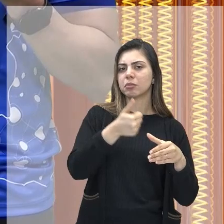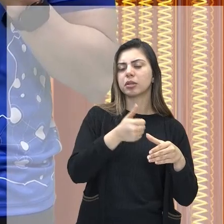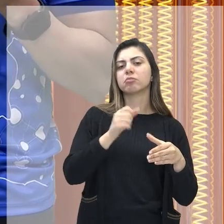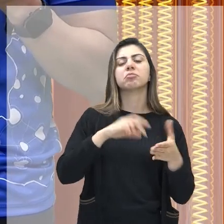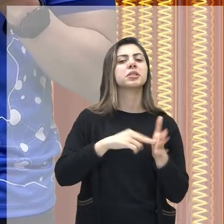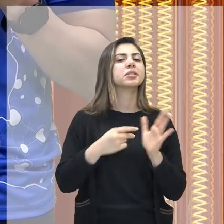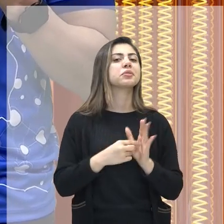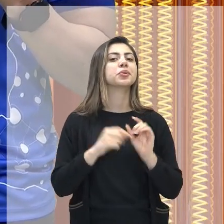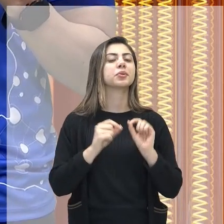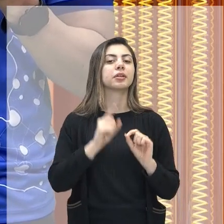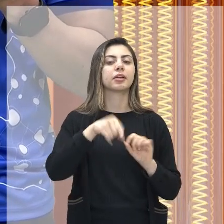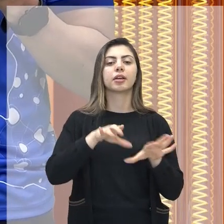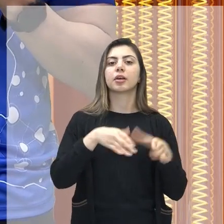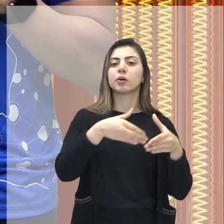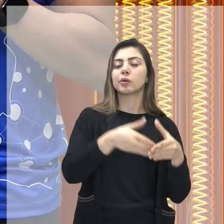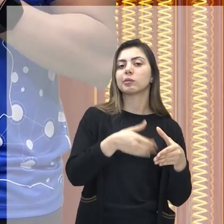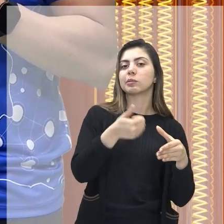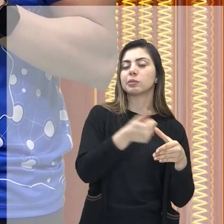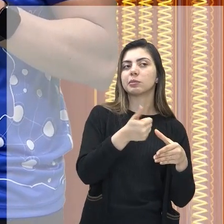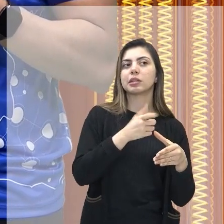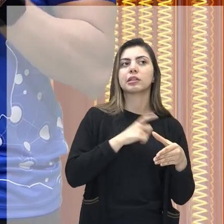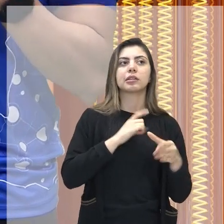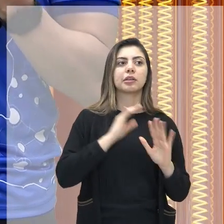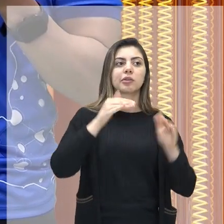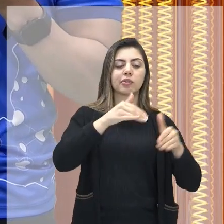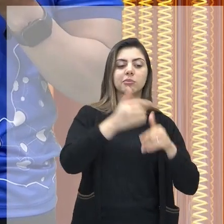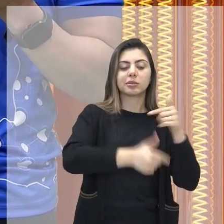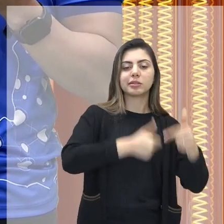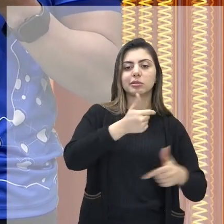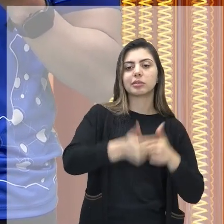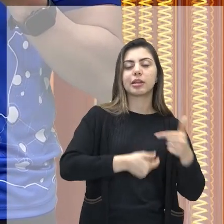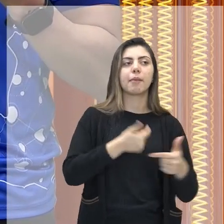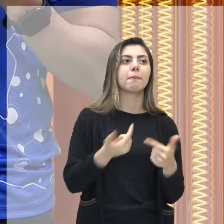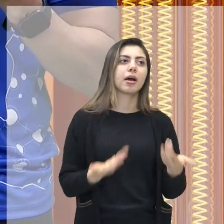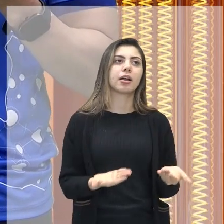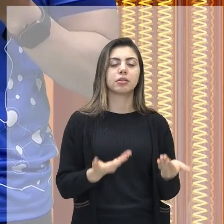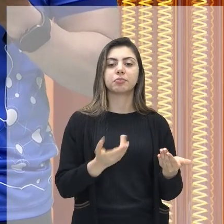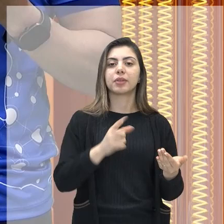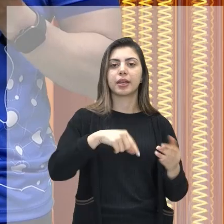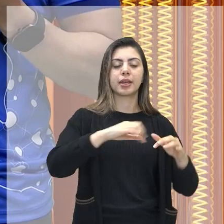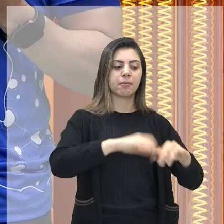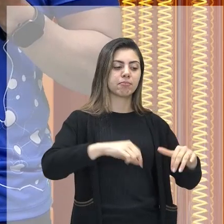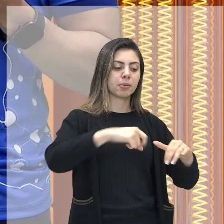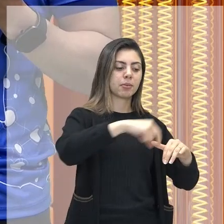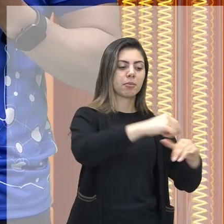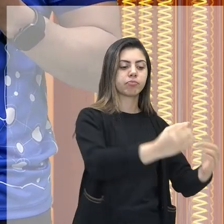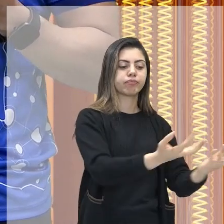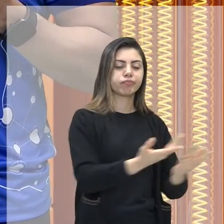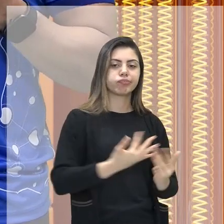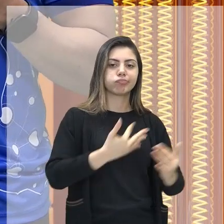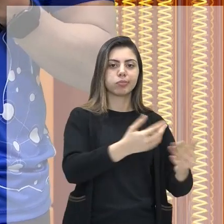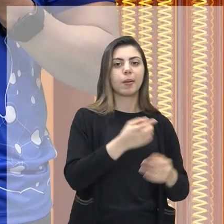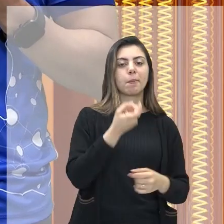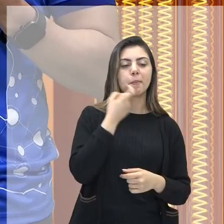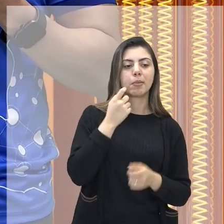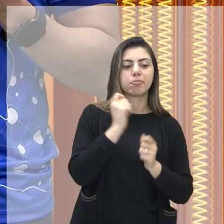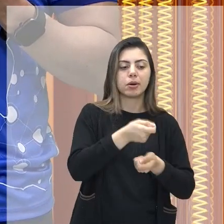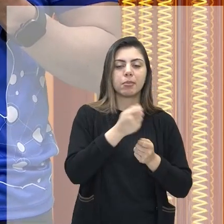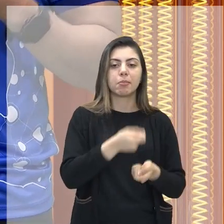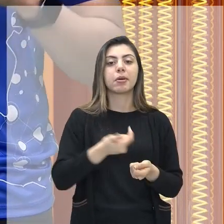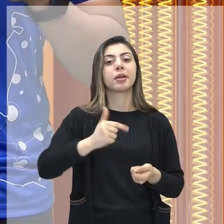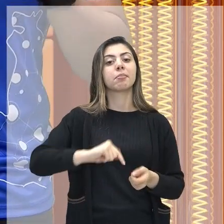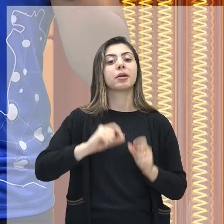É o setor que envolve, basicamente, as atividades econômicas relacionadas à agricultura, à pecuária e ao